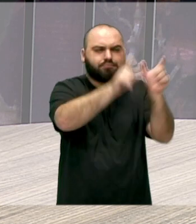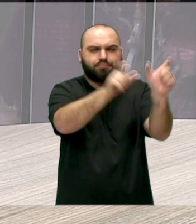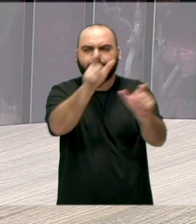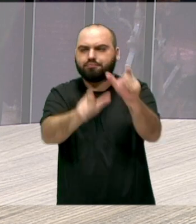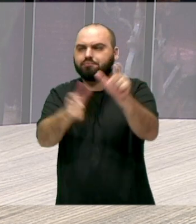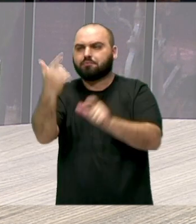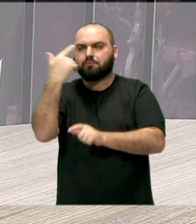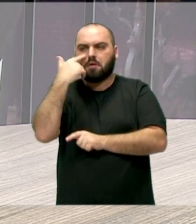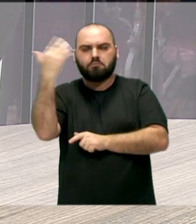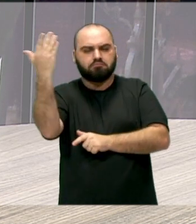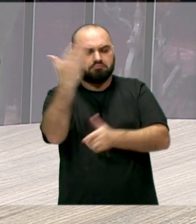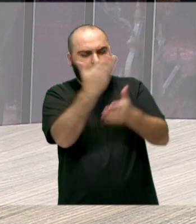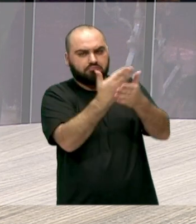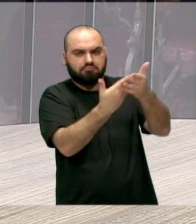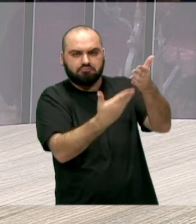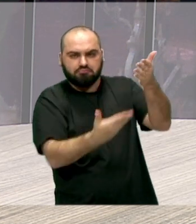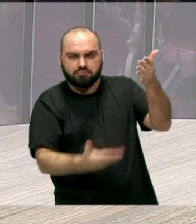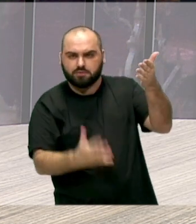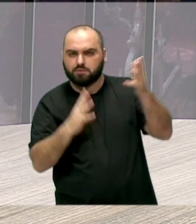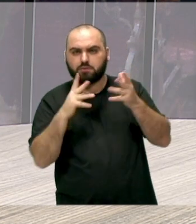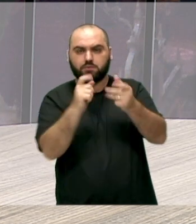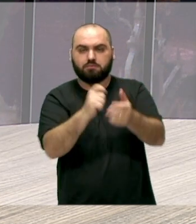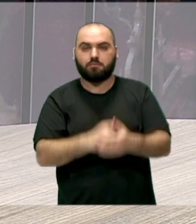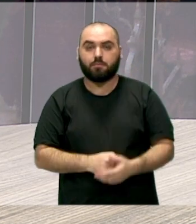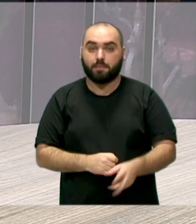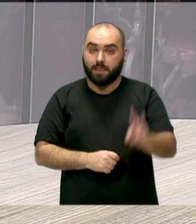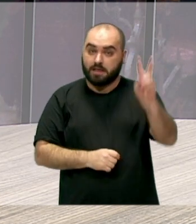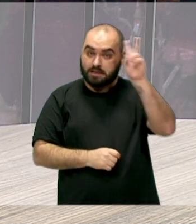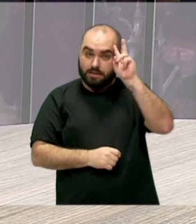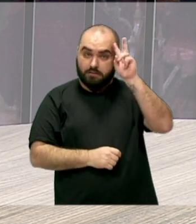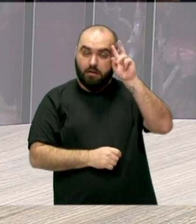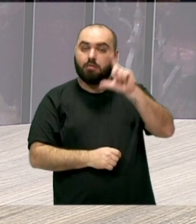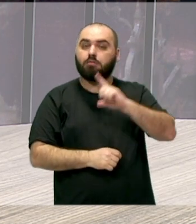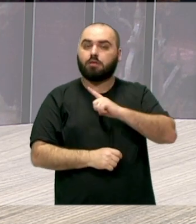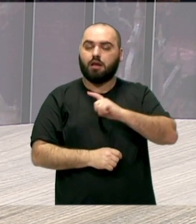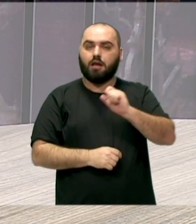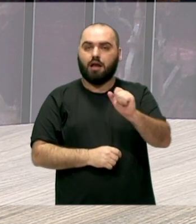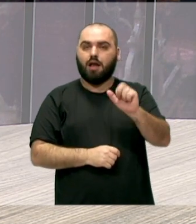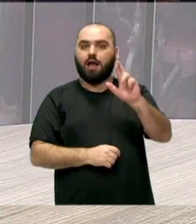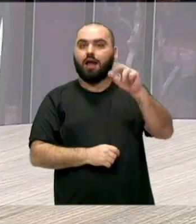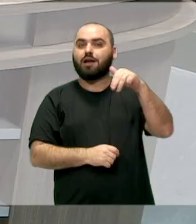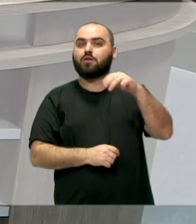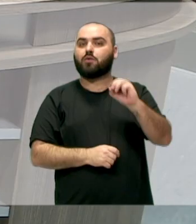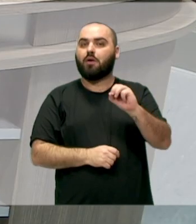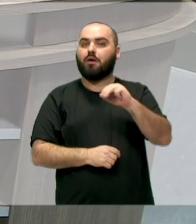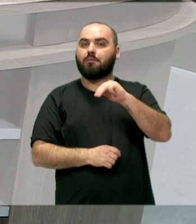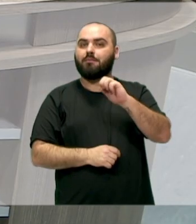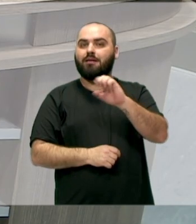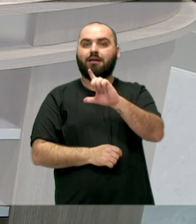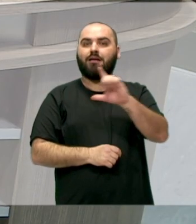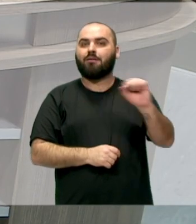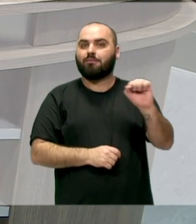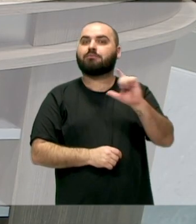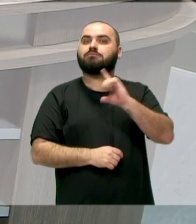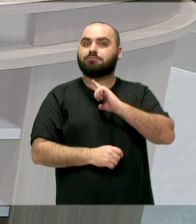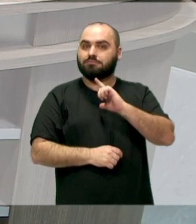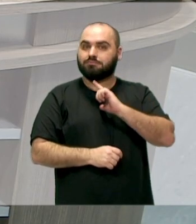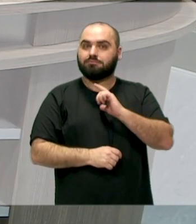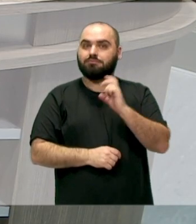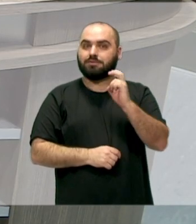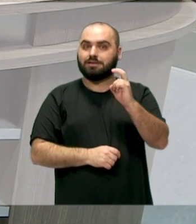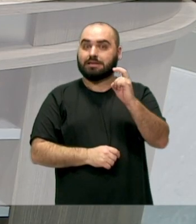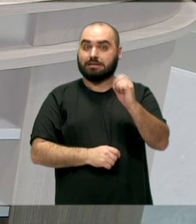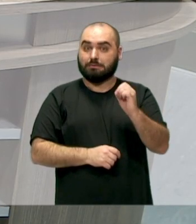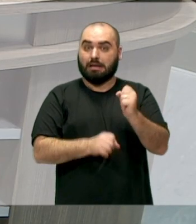essa programação. Na segunda-feira, a gente tem o nosso Arnold Melo, que completou aí recente